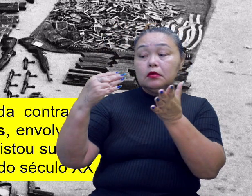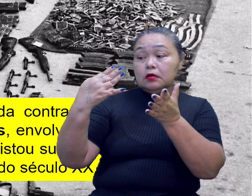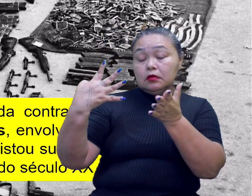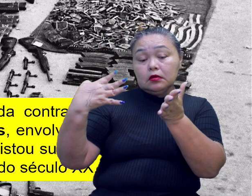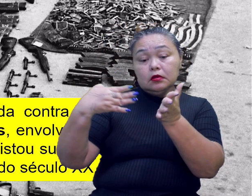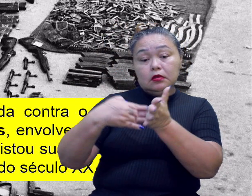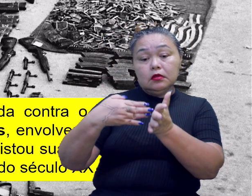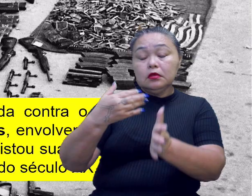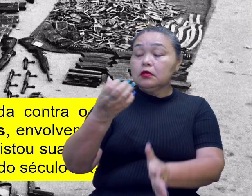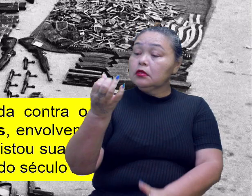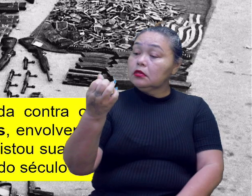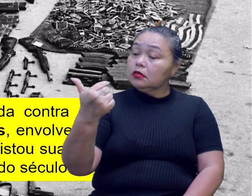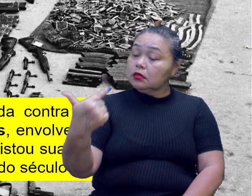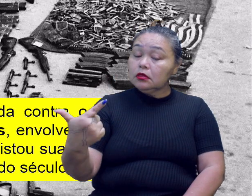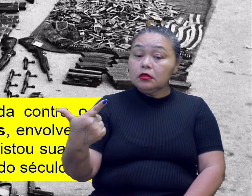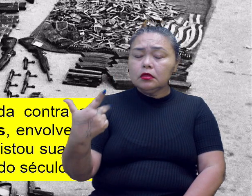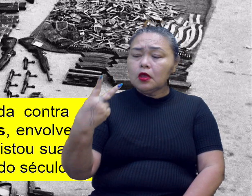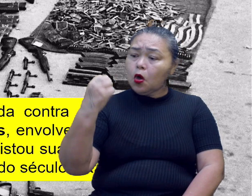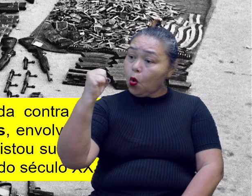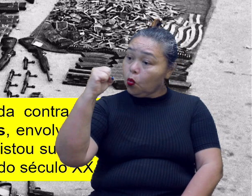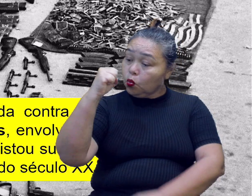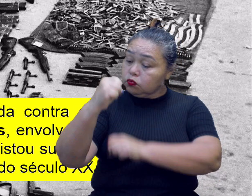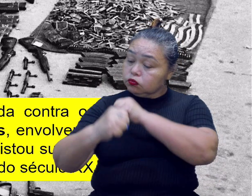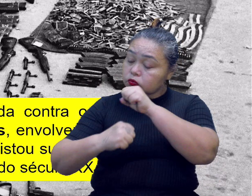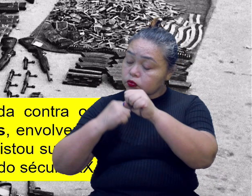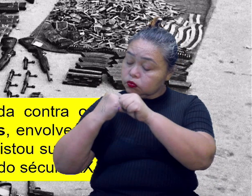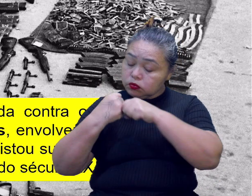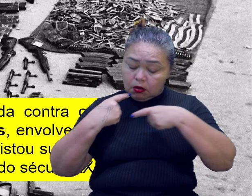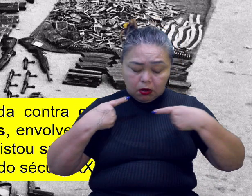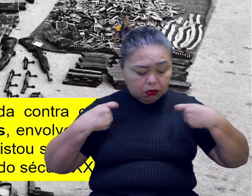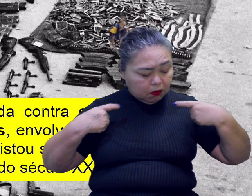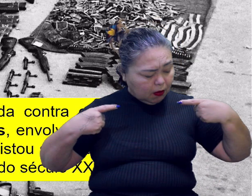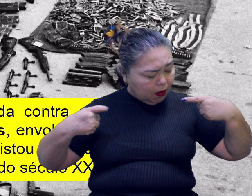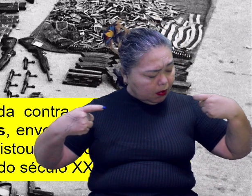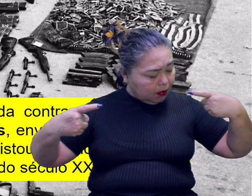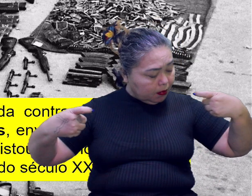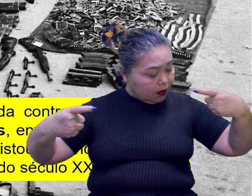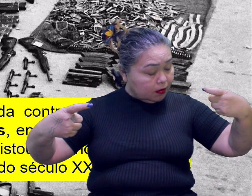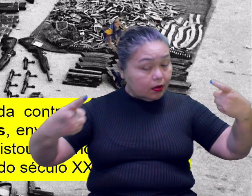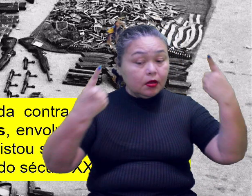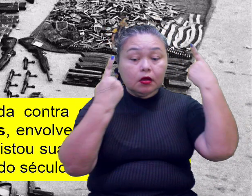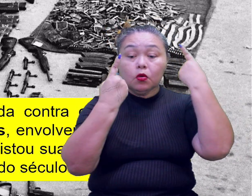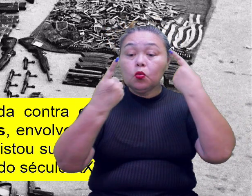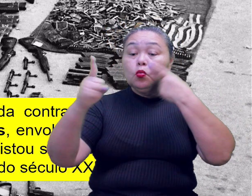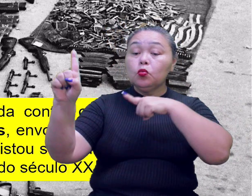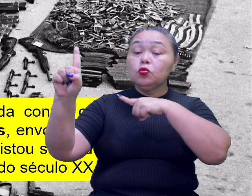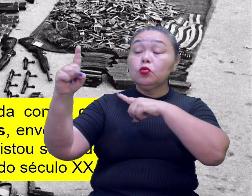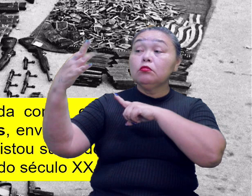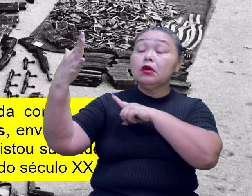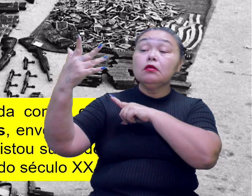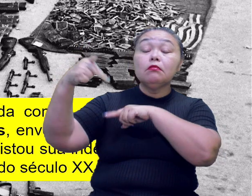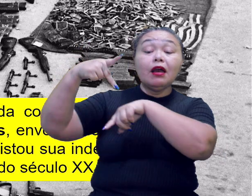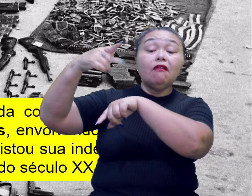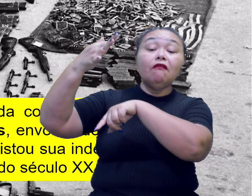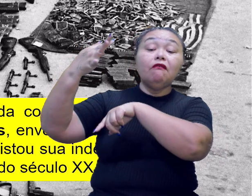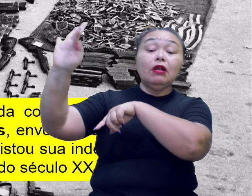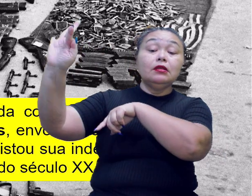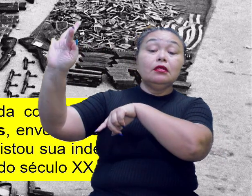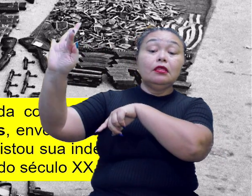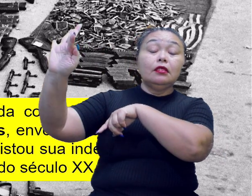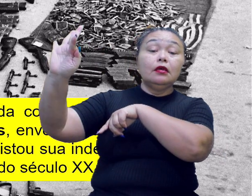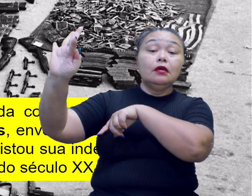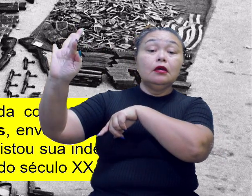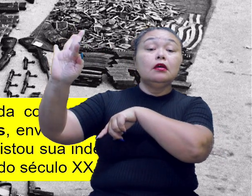8 anos de guerra. Foi travada contra o domínio da França. O conflito